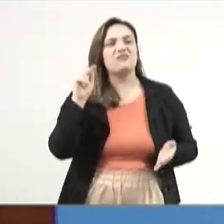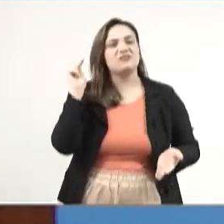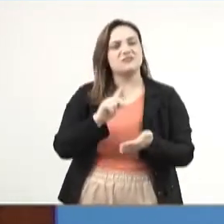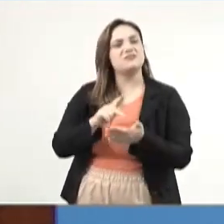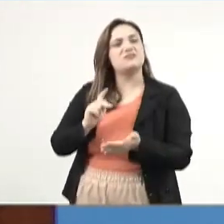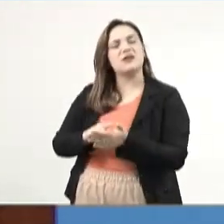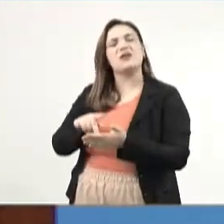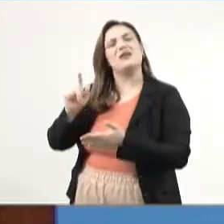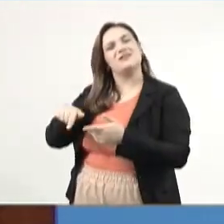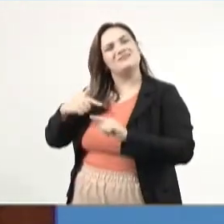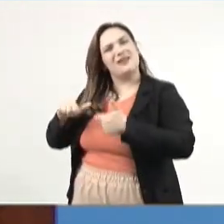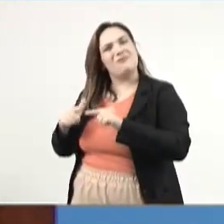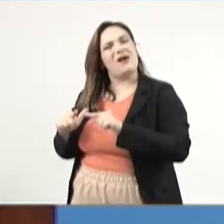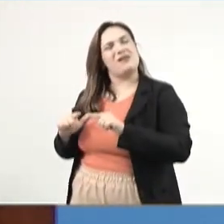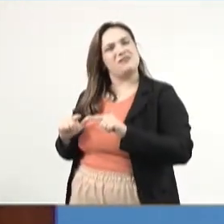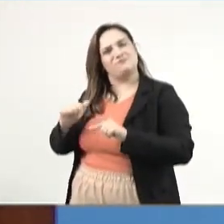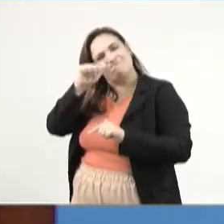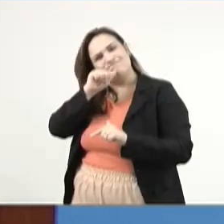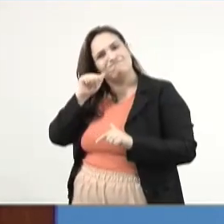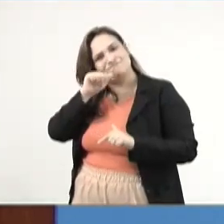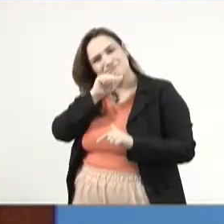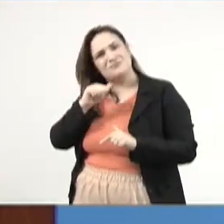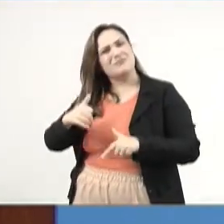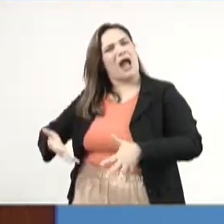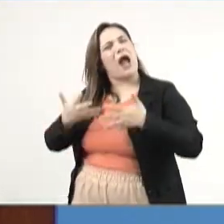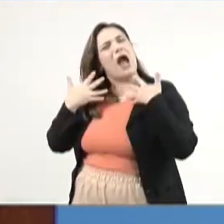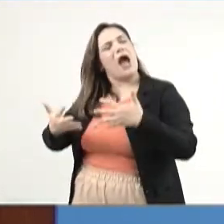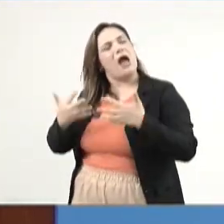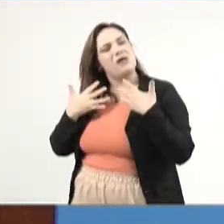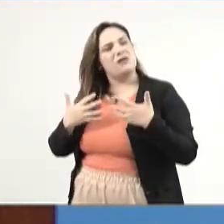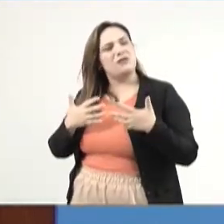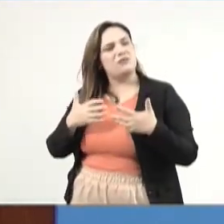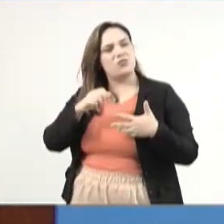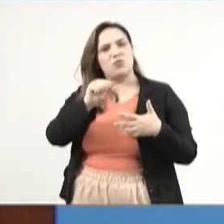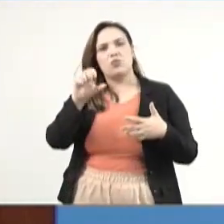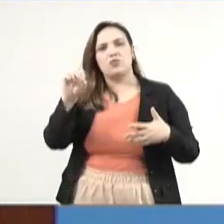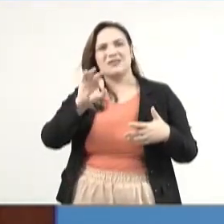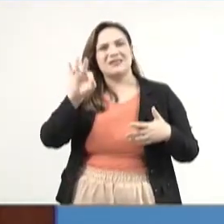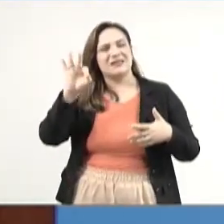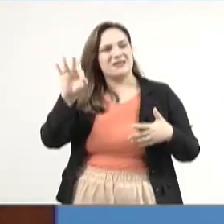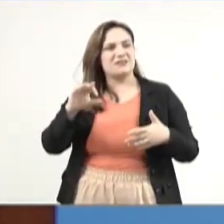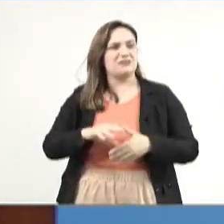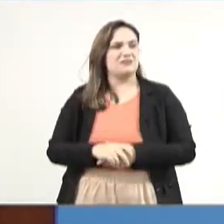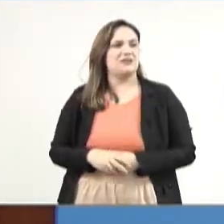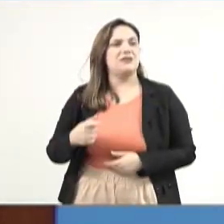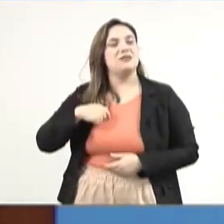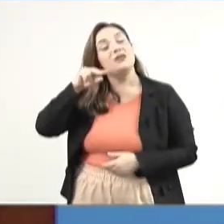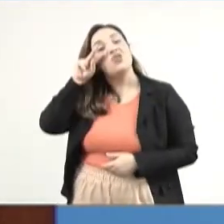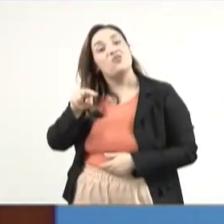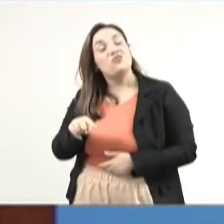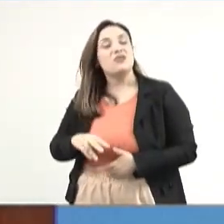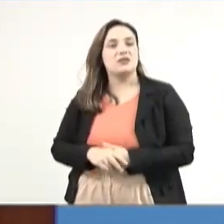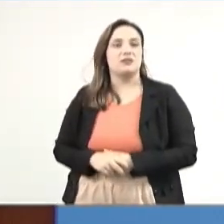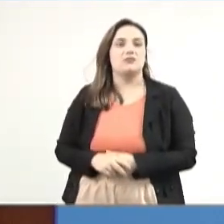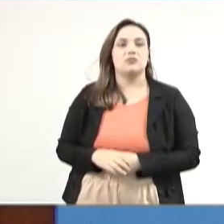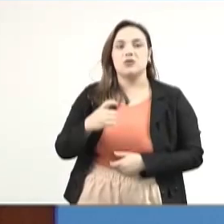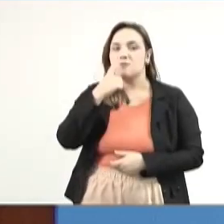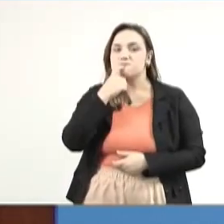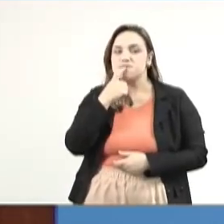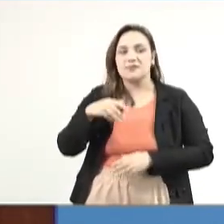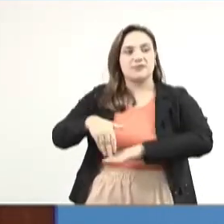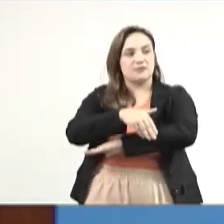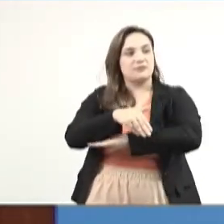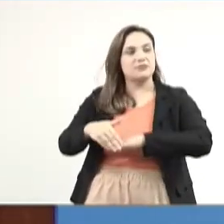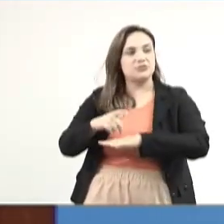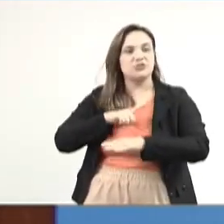fazendo esse trabalho, vai lá, um calor de 80 graus. Eu vi ali na beira da estrada, postei